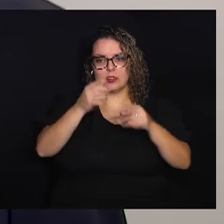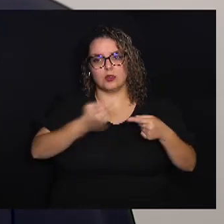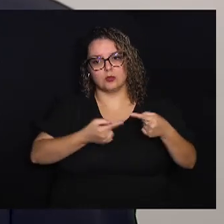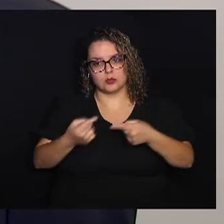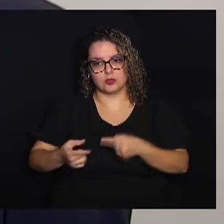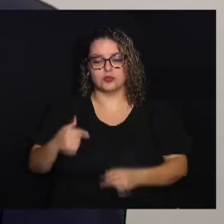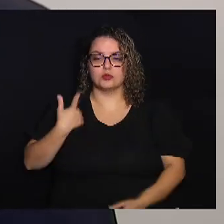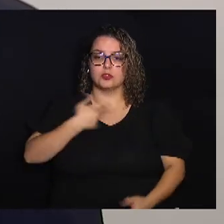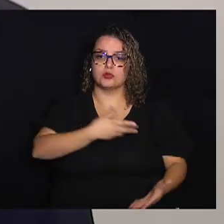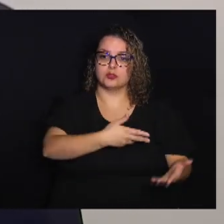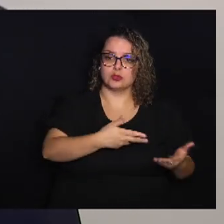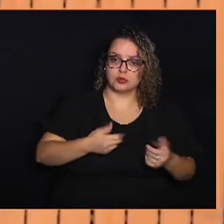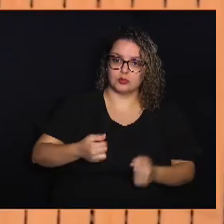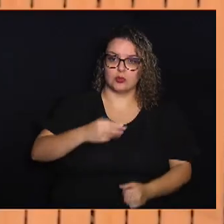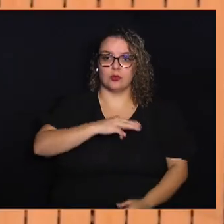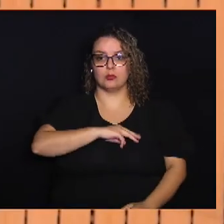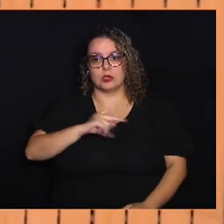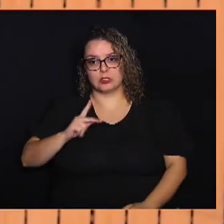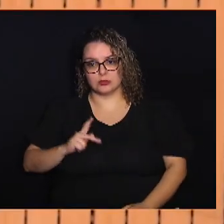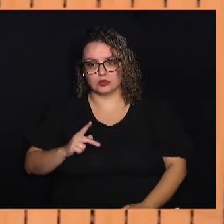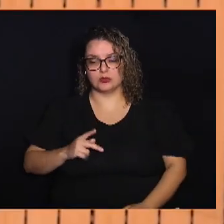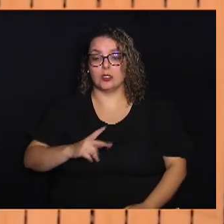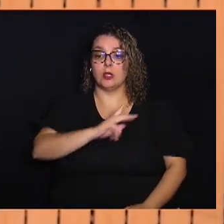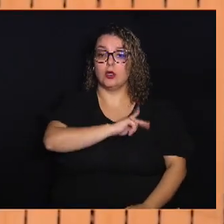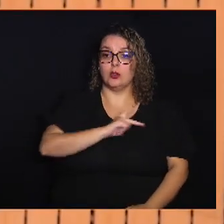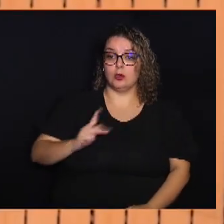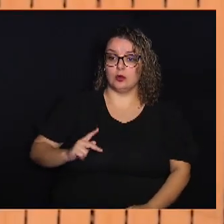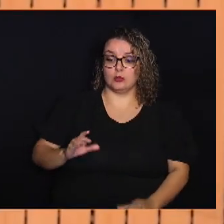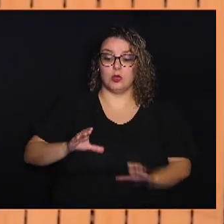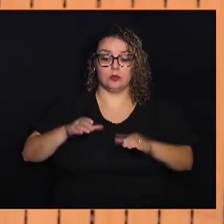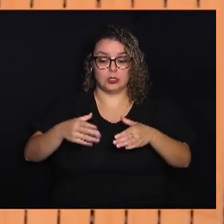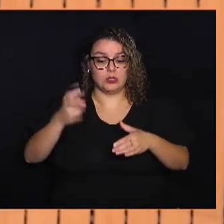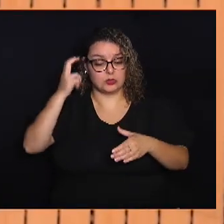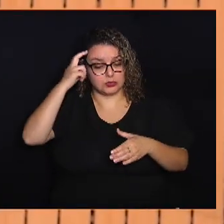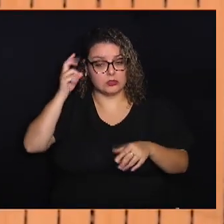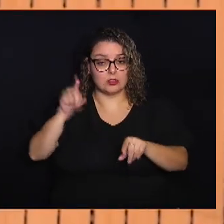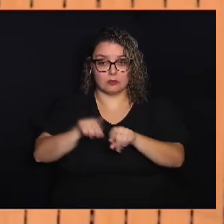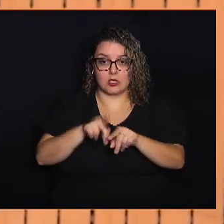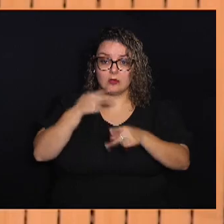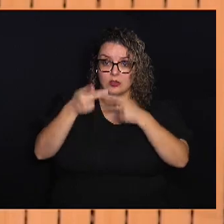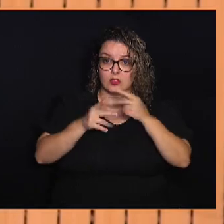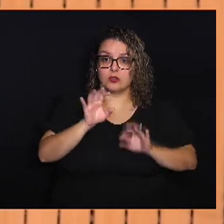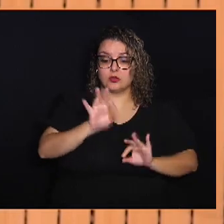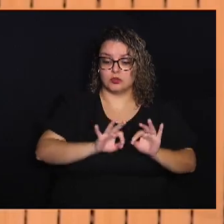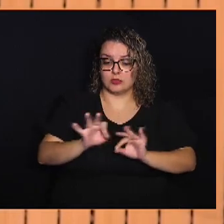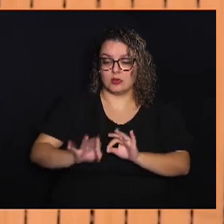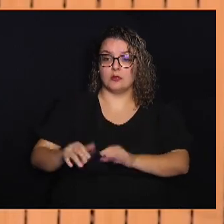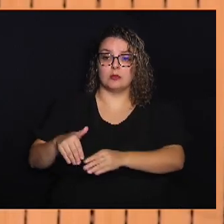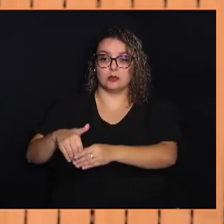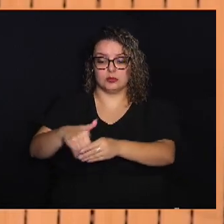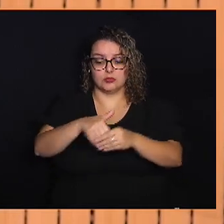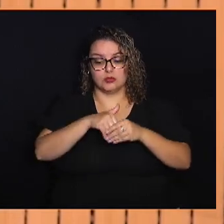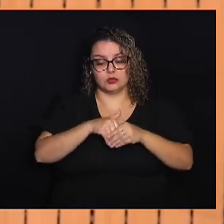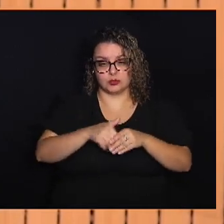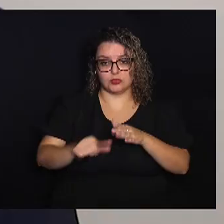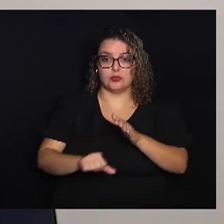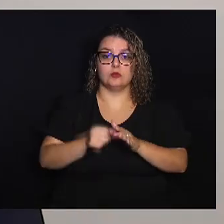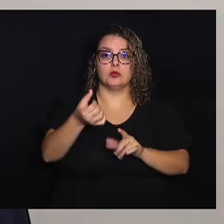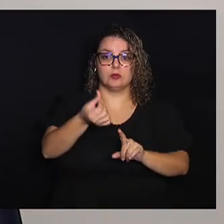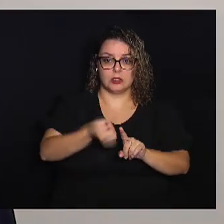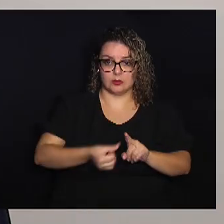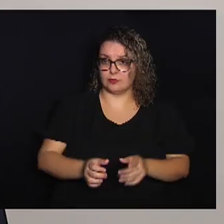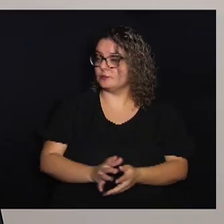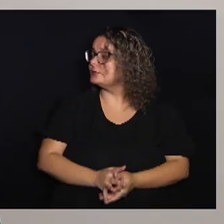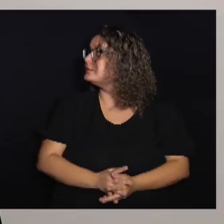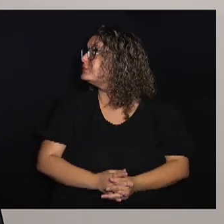nós convidamos o Ministério Público. O presidente do colegiado também falou sobre projetos que foram votados no primeiro semestre. O